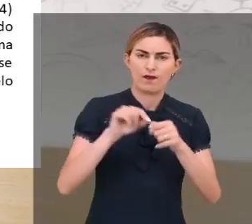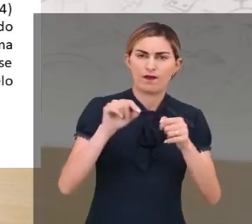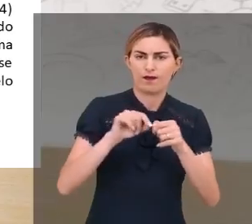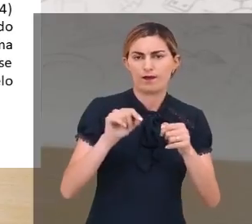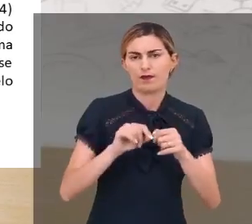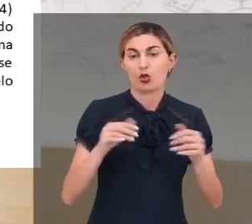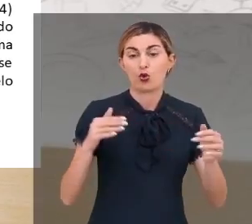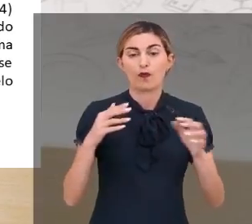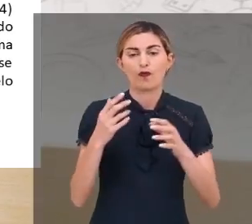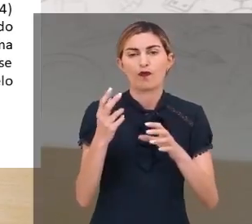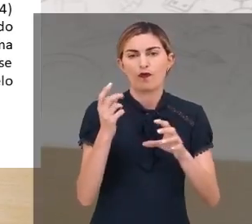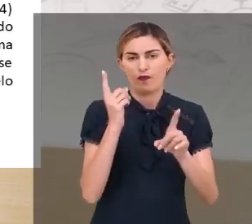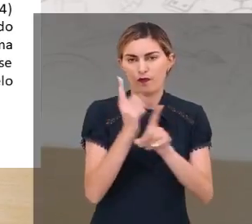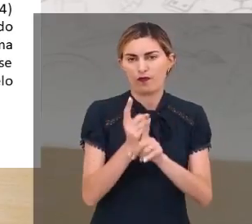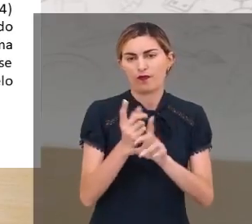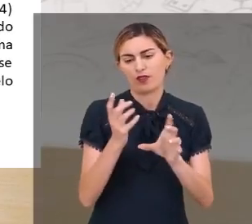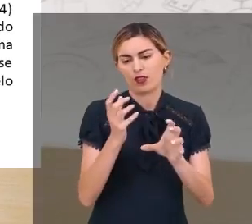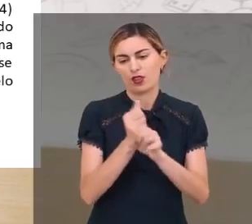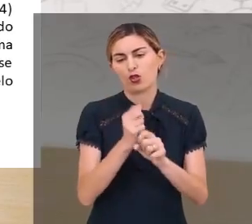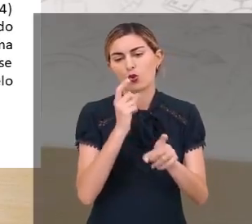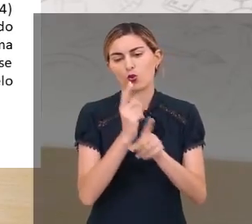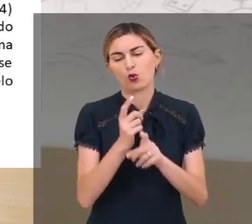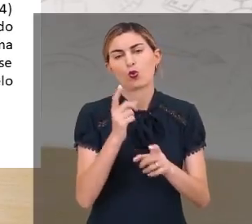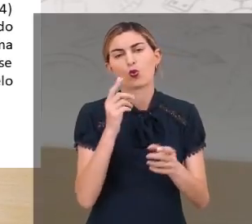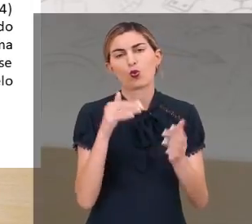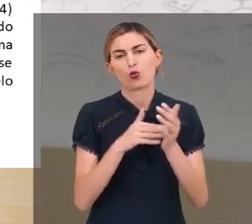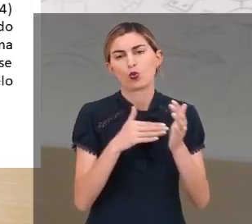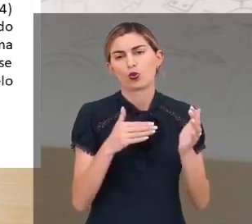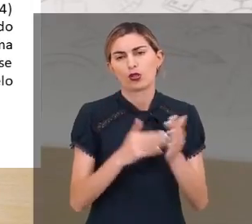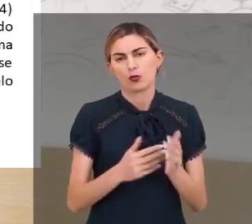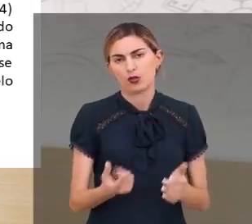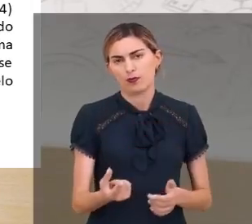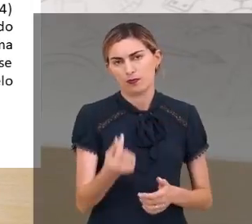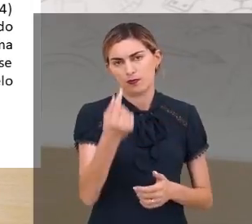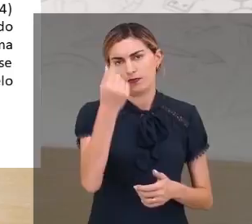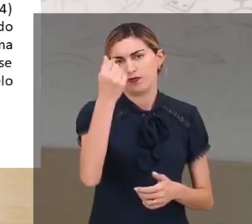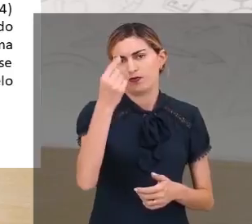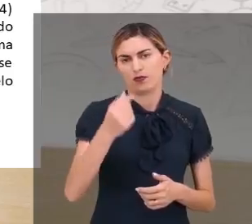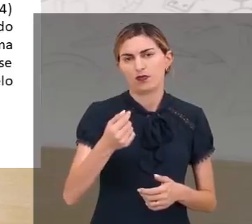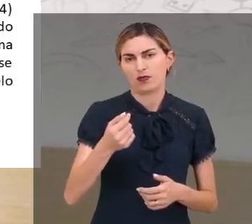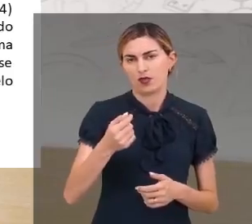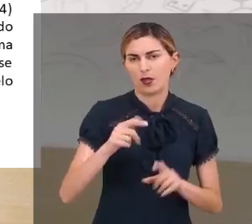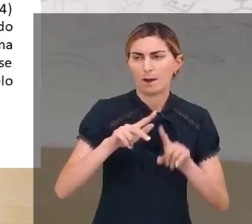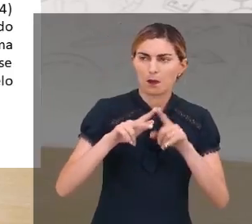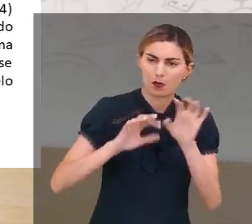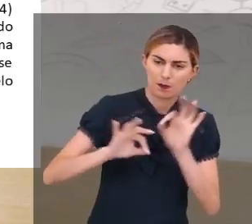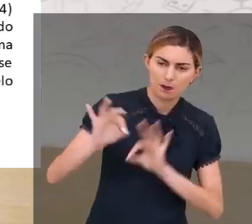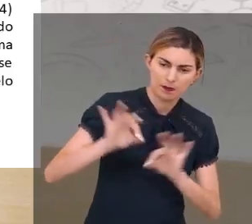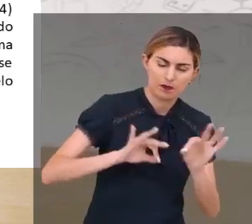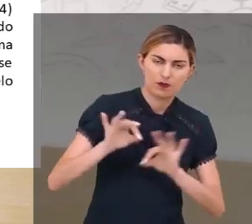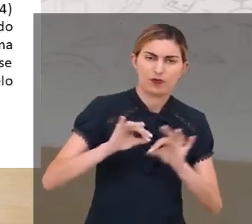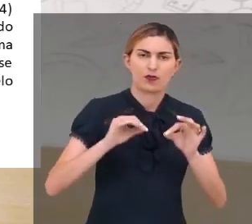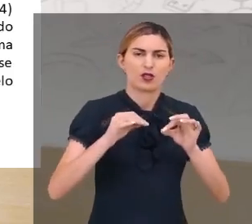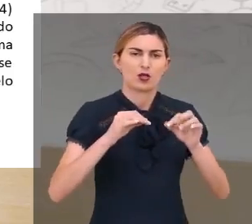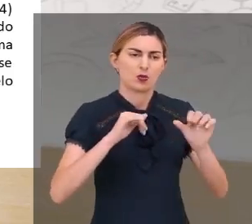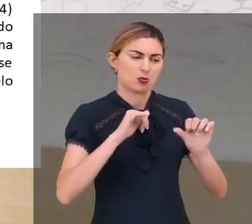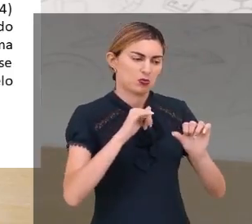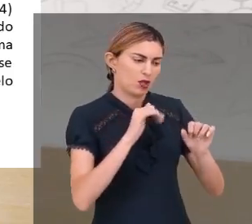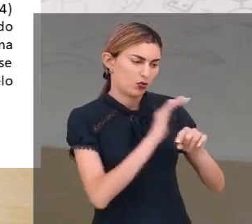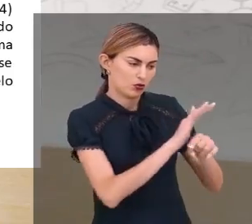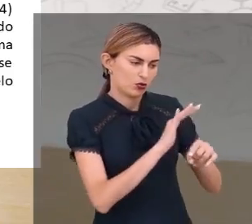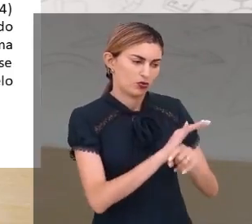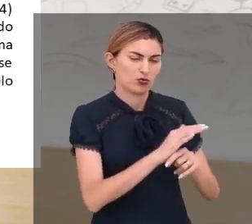produzidos. O valor por item eu deverei atribuir como sendo o valor de custo médio para a manutenção do controle do